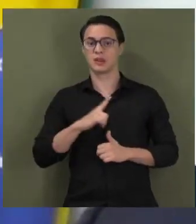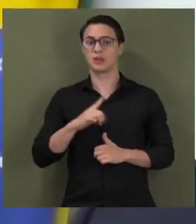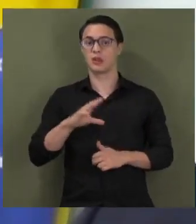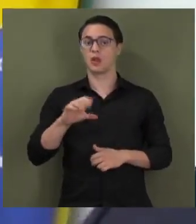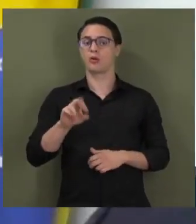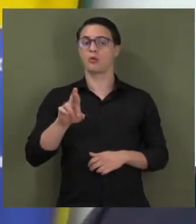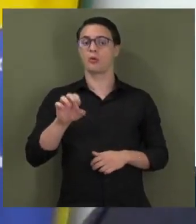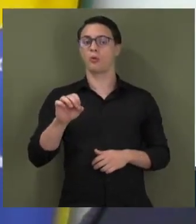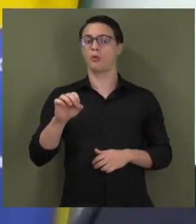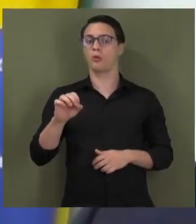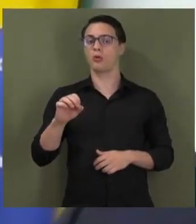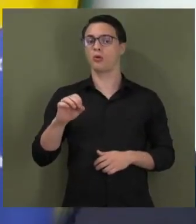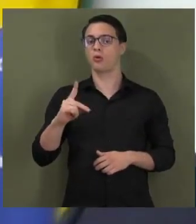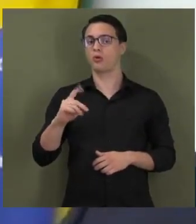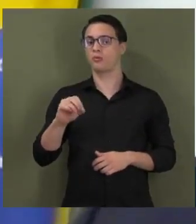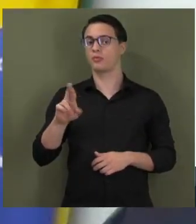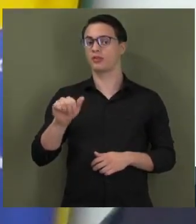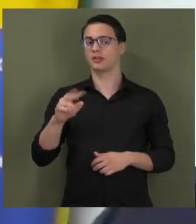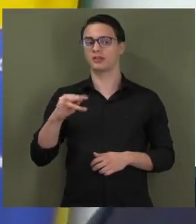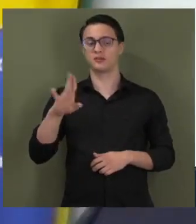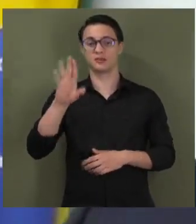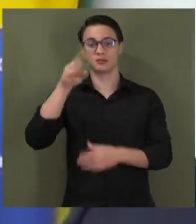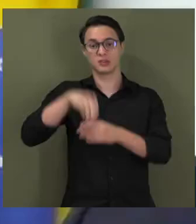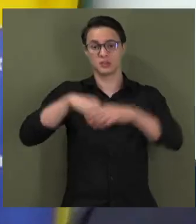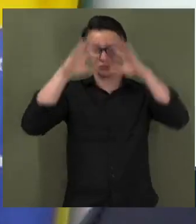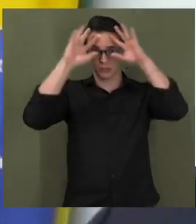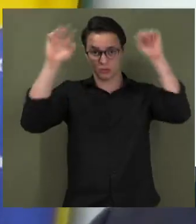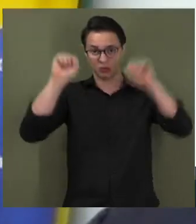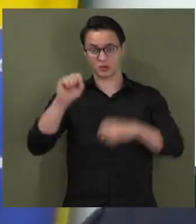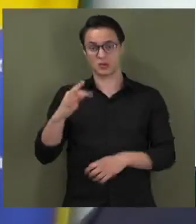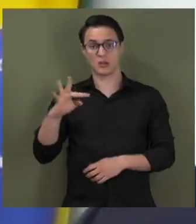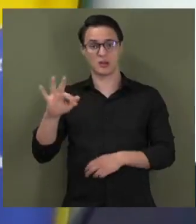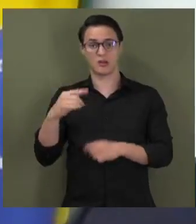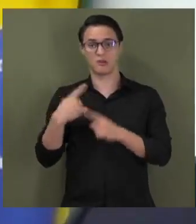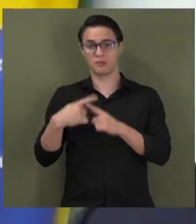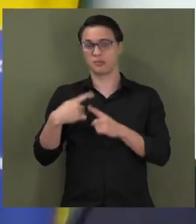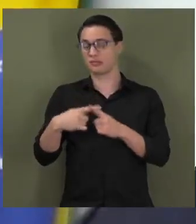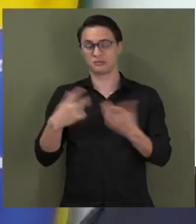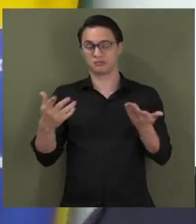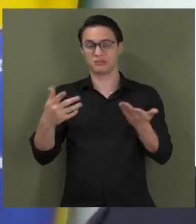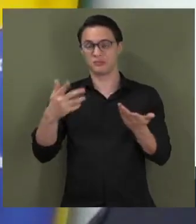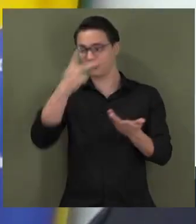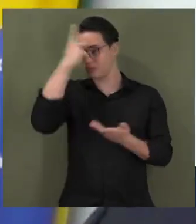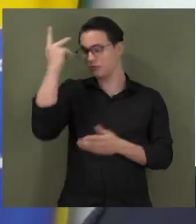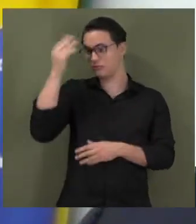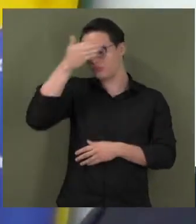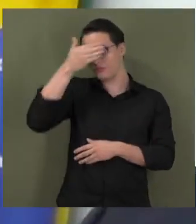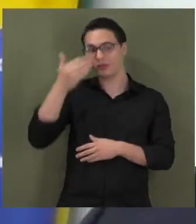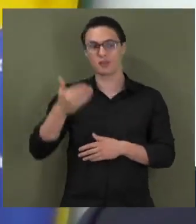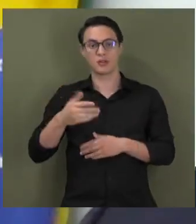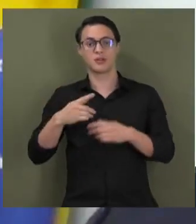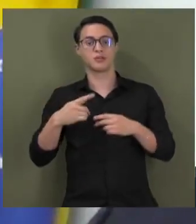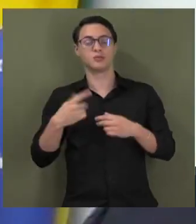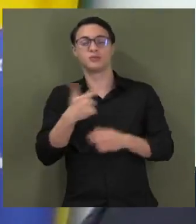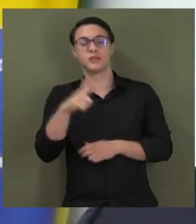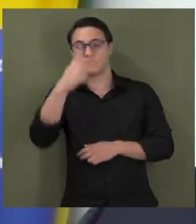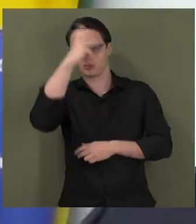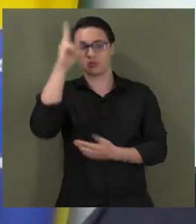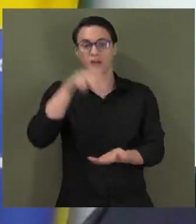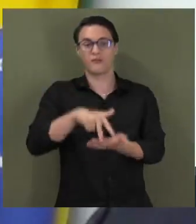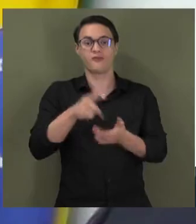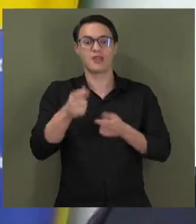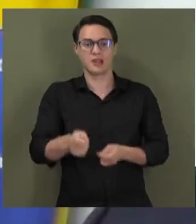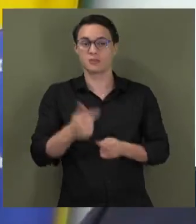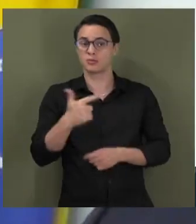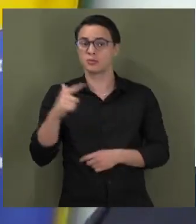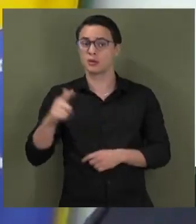corporativismo grande no Supremo, porque ninguém vê voz dissidente como tinha que ter com firmeza nesse momento. A gente vê muito pelo